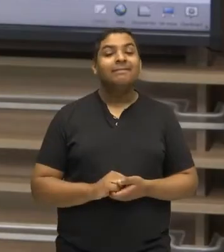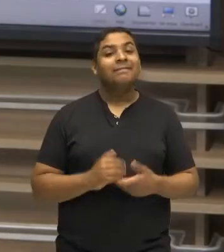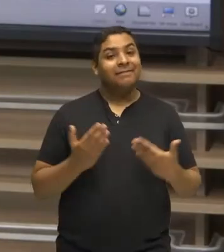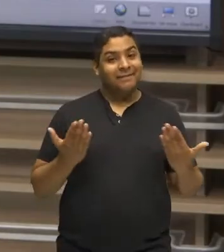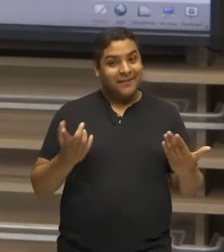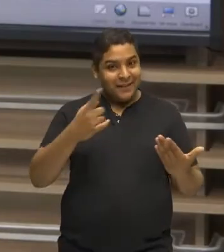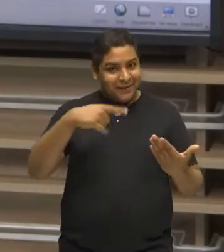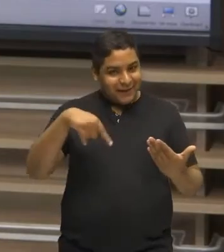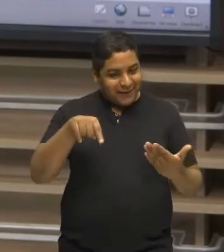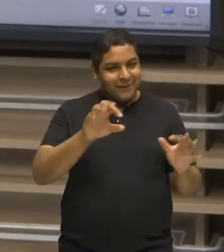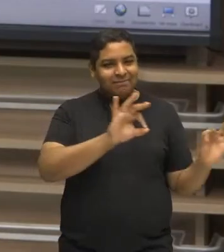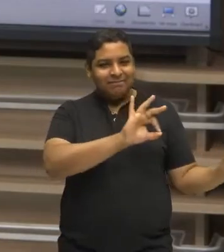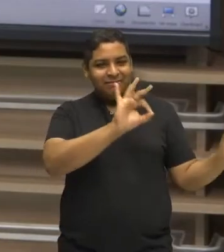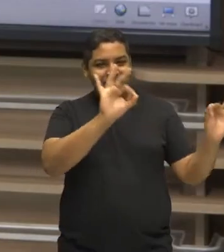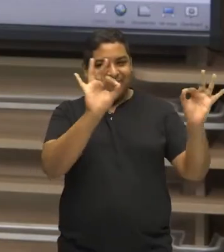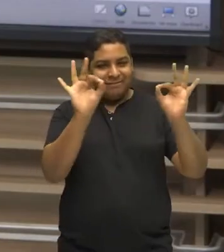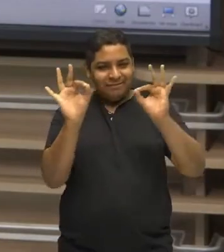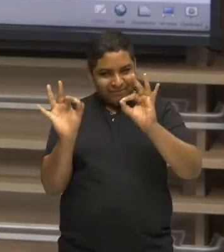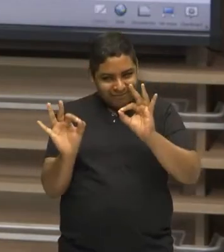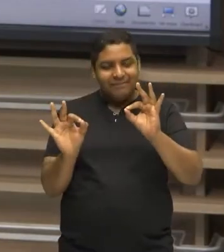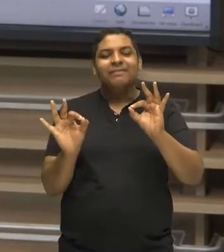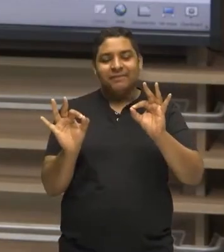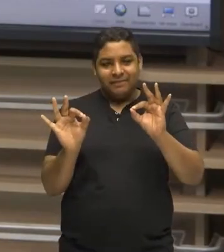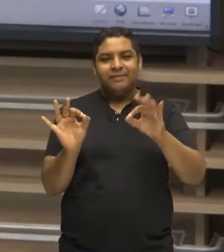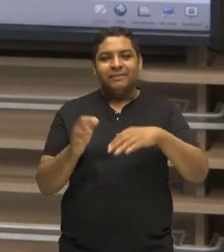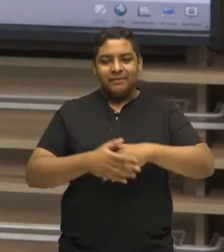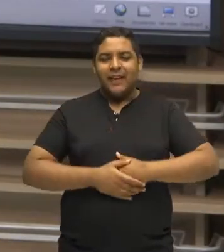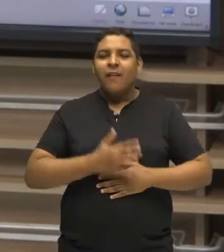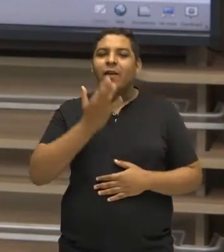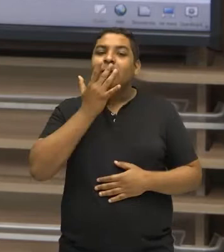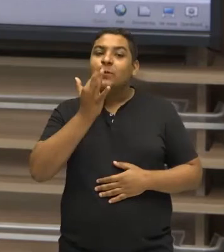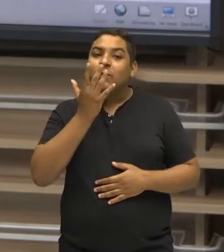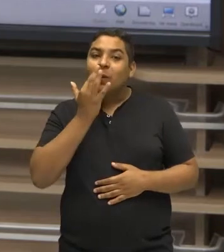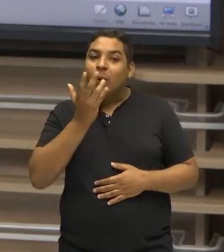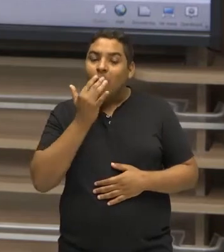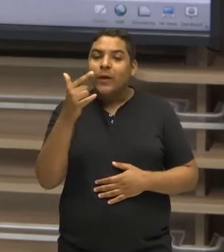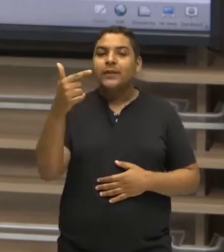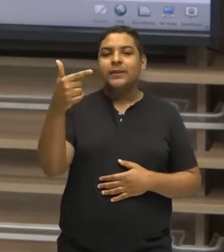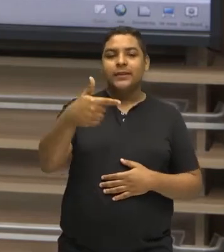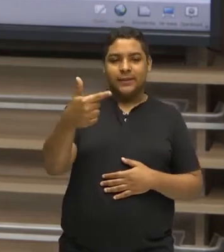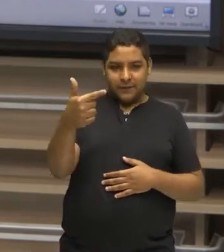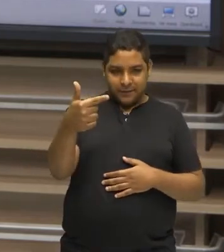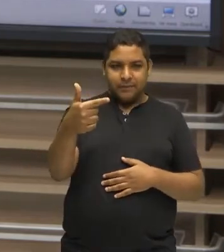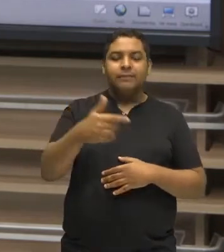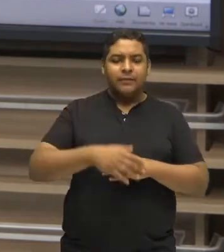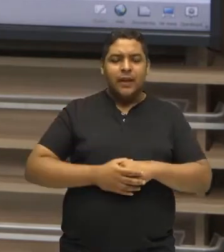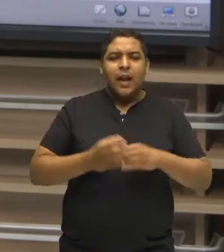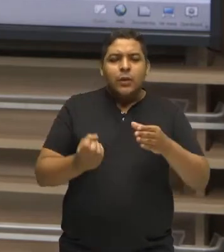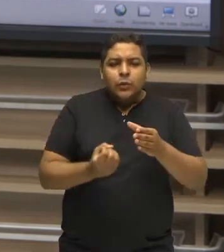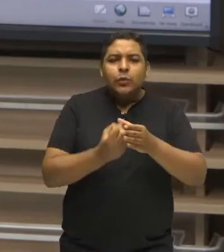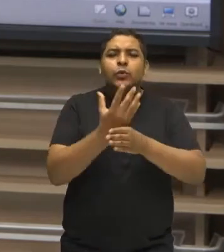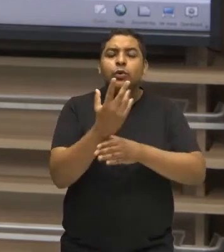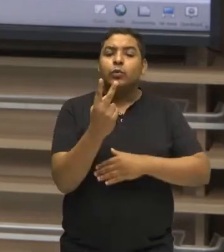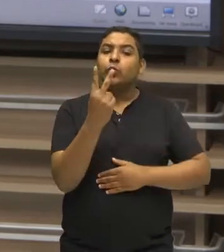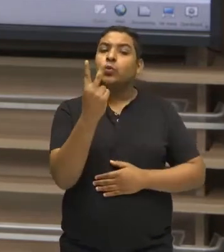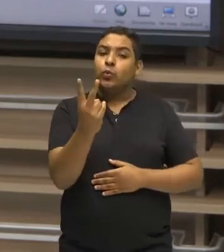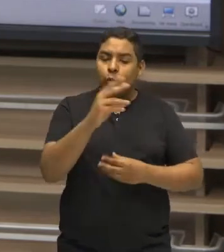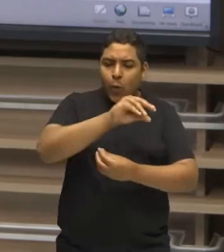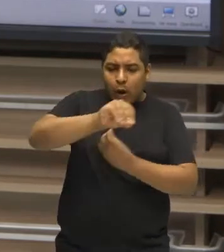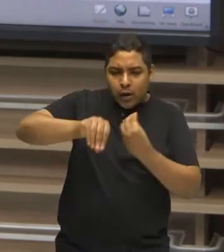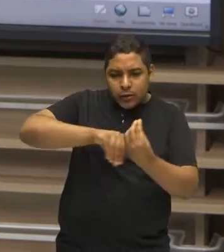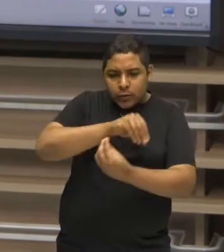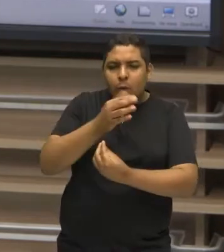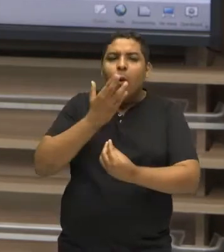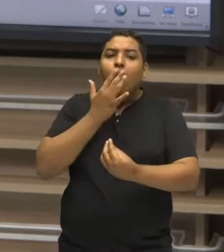Então, como vocês viram no nosso videozinho, vocês viram as cores secundárias. Então, ela surgiu da mistura de duas